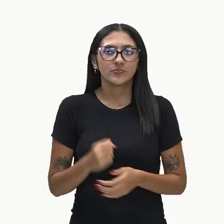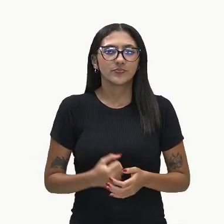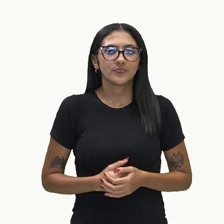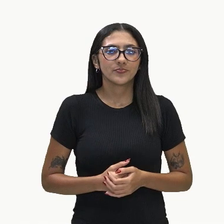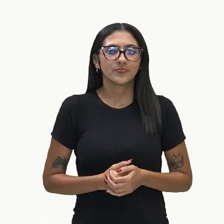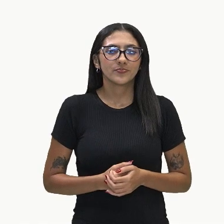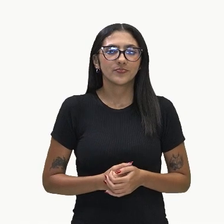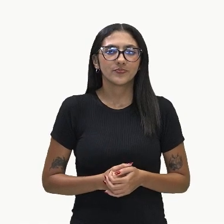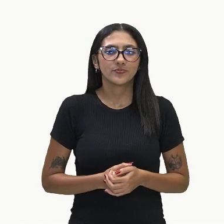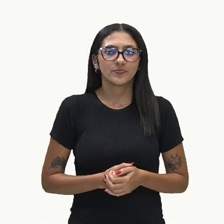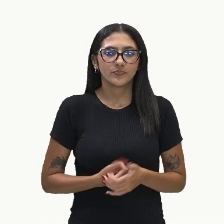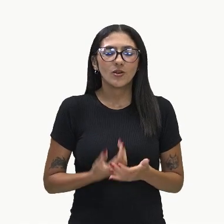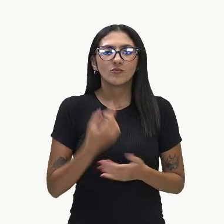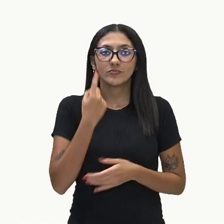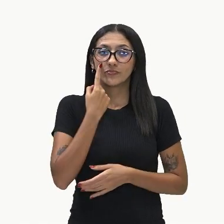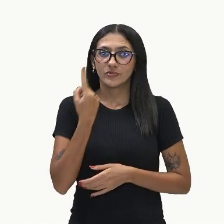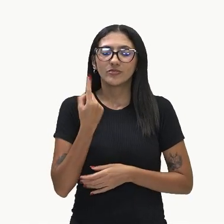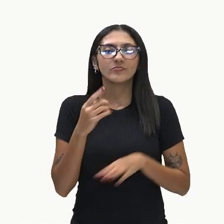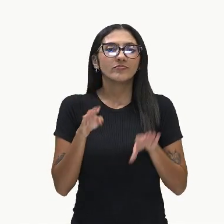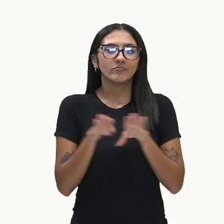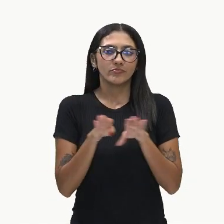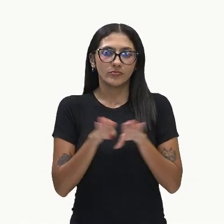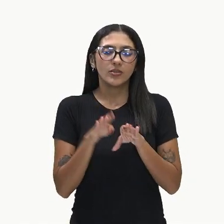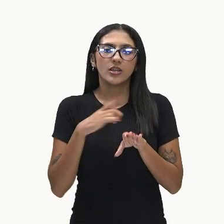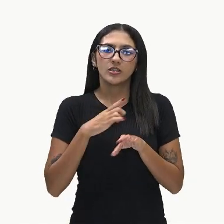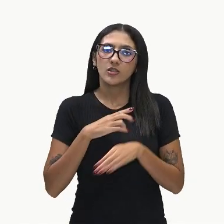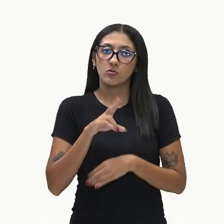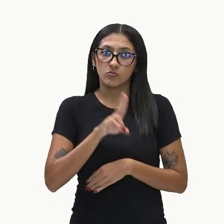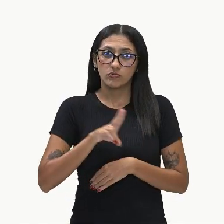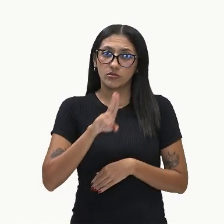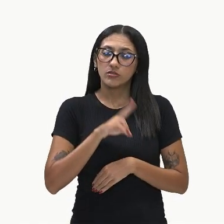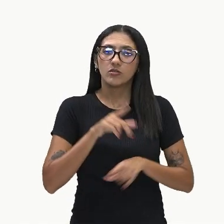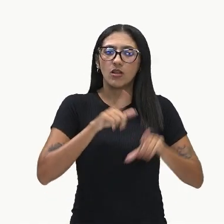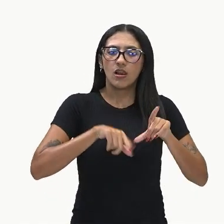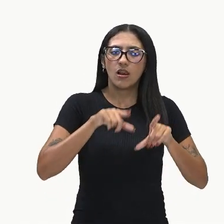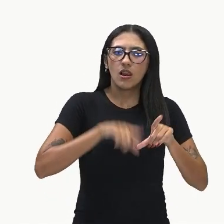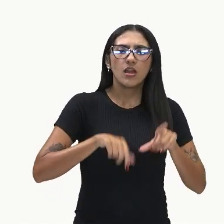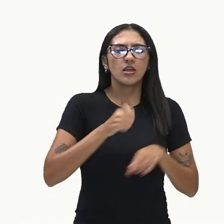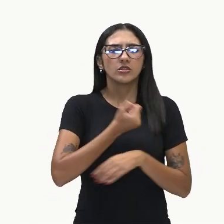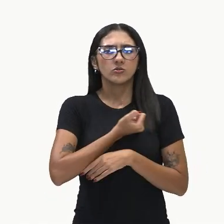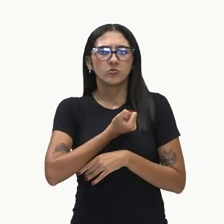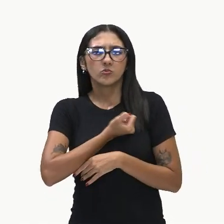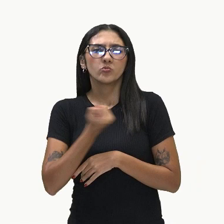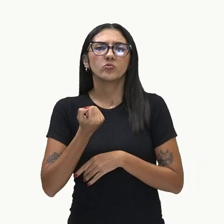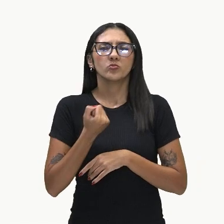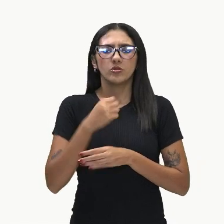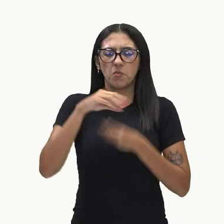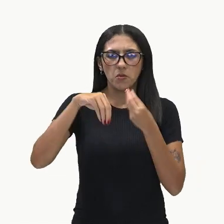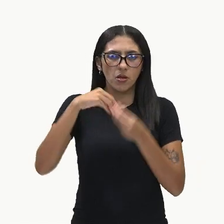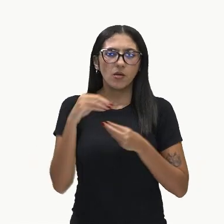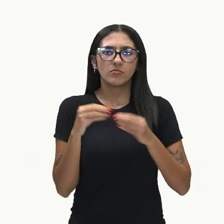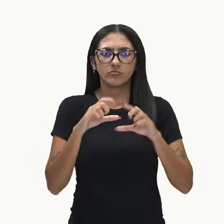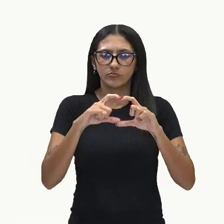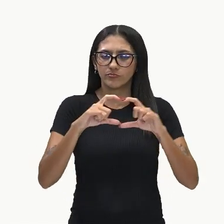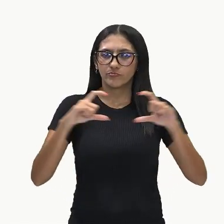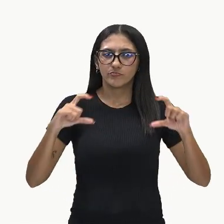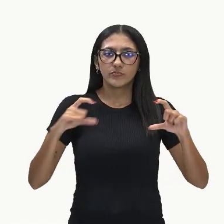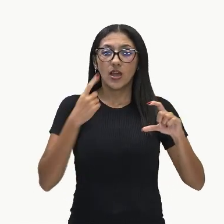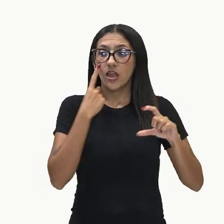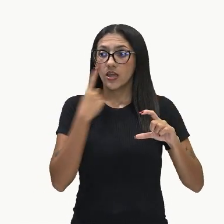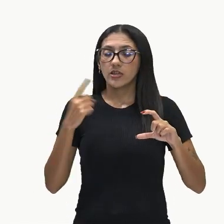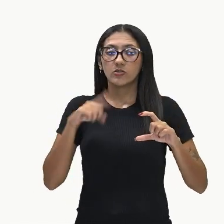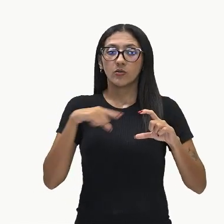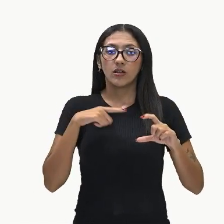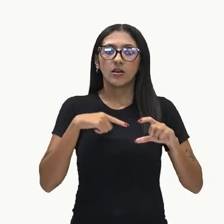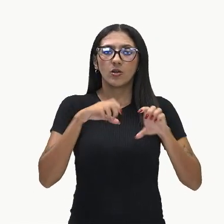está escrito, né, com letras, né, números e símbolos. Tudo bem? Então, isso aqui é uma